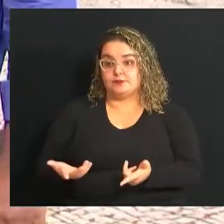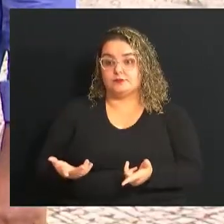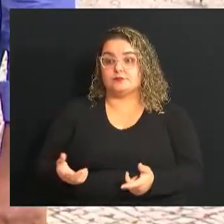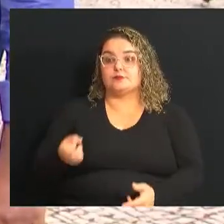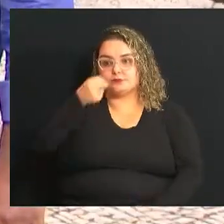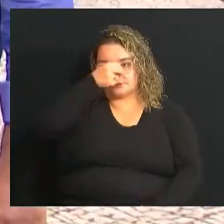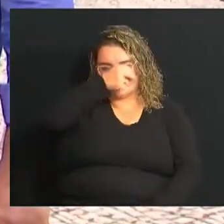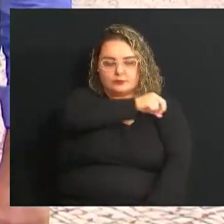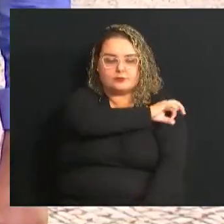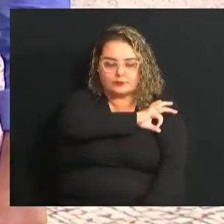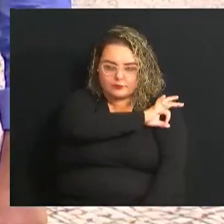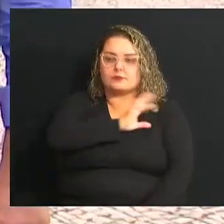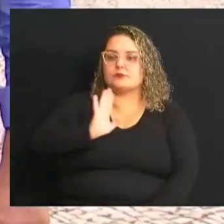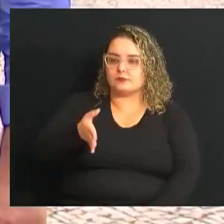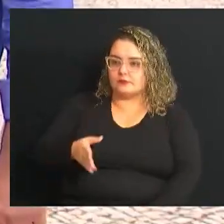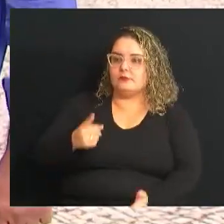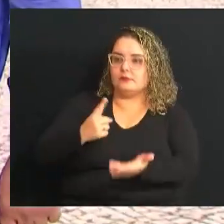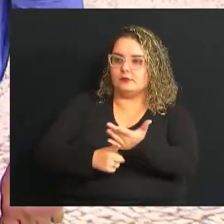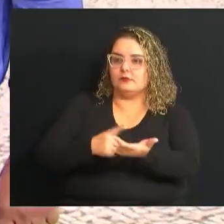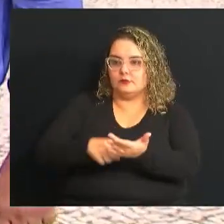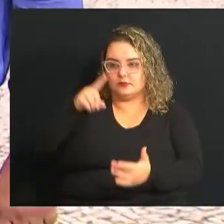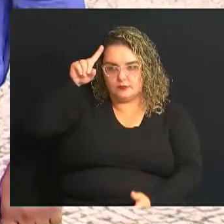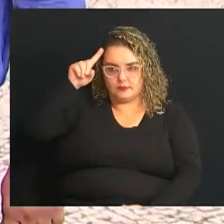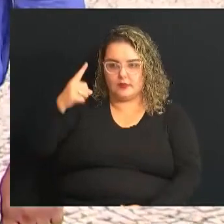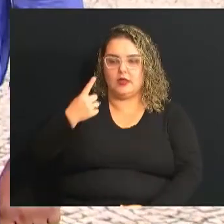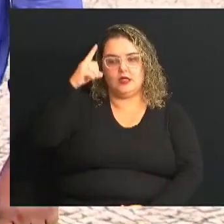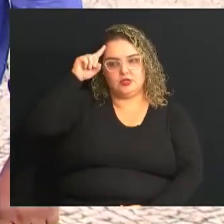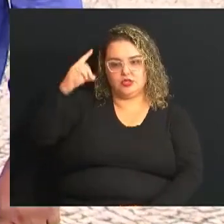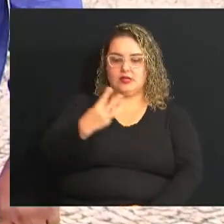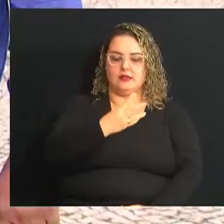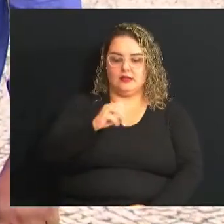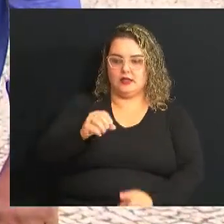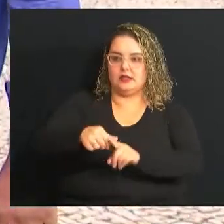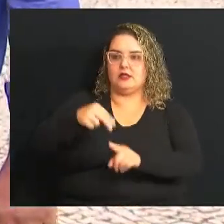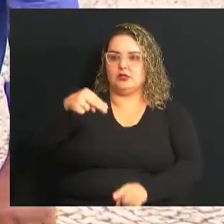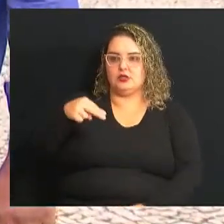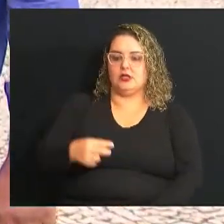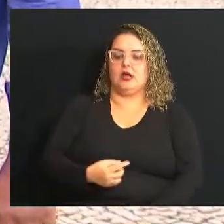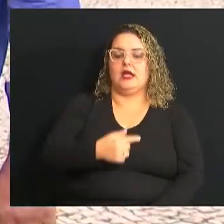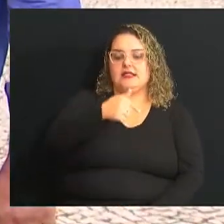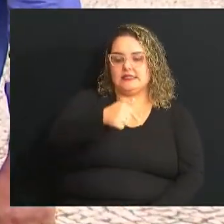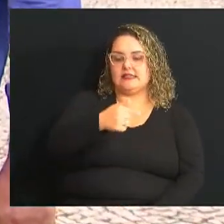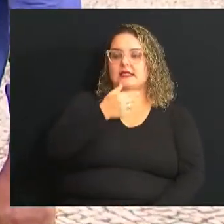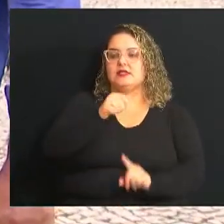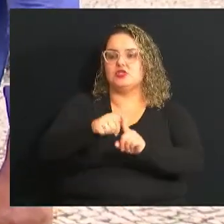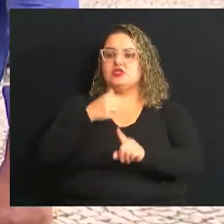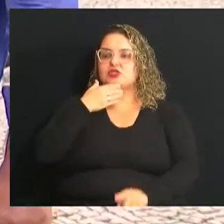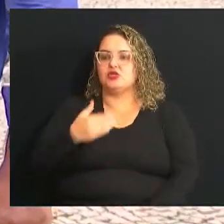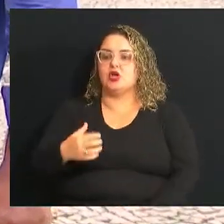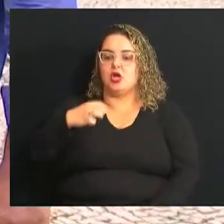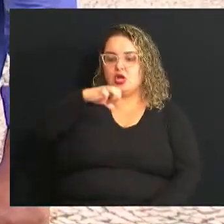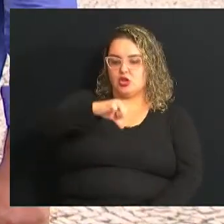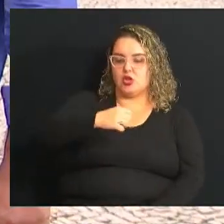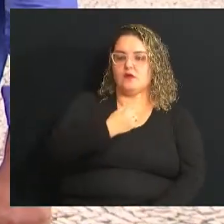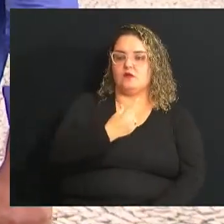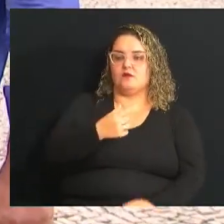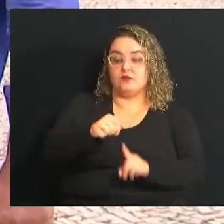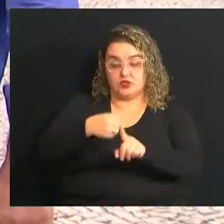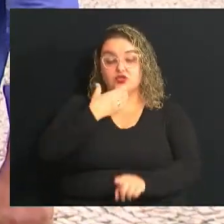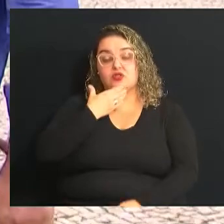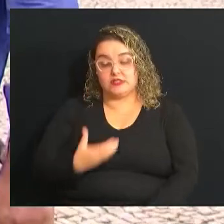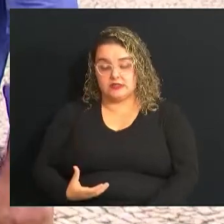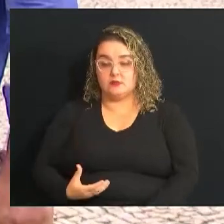trouxe até banquinho. E do outro lado da Avenida Francisco Glicério, bem em frente ao fórum, nós vamos